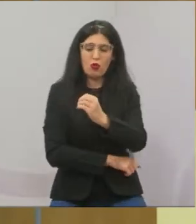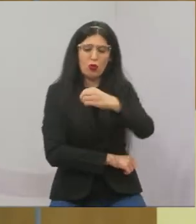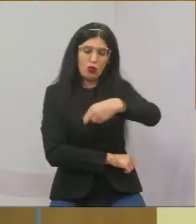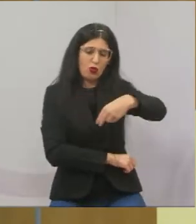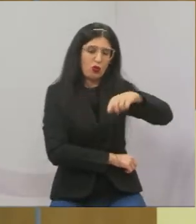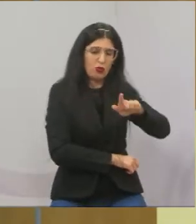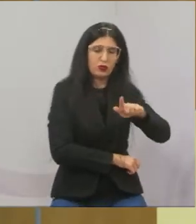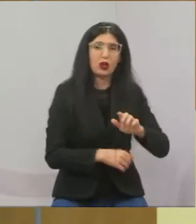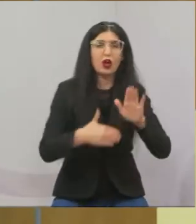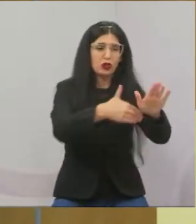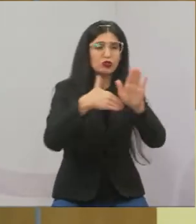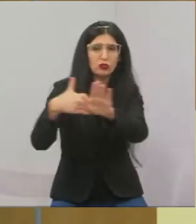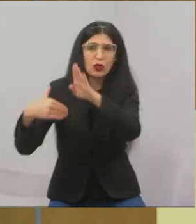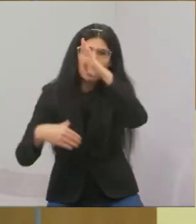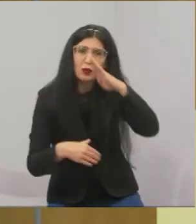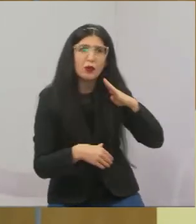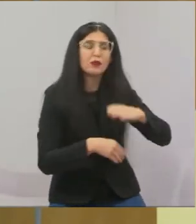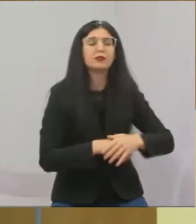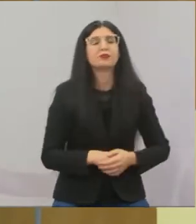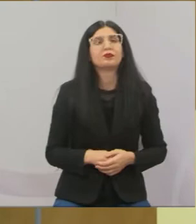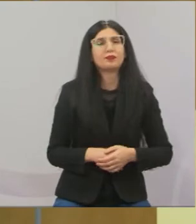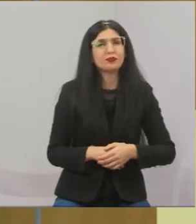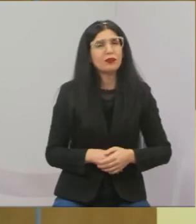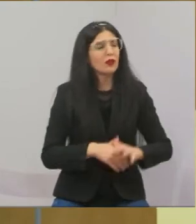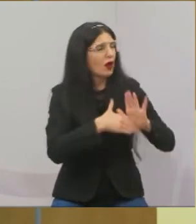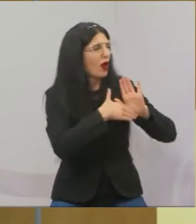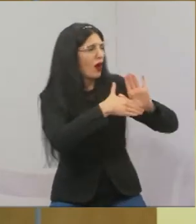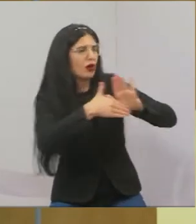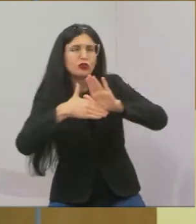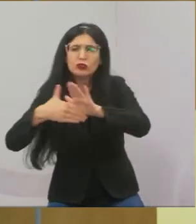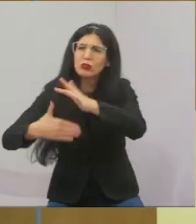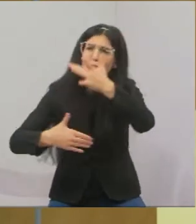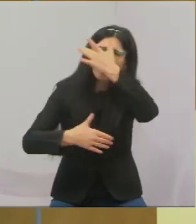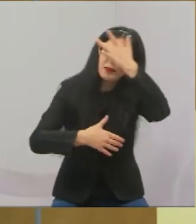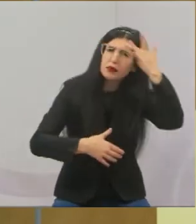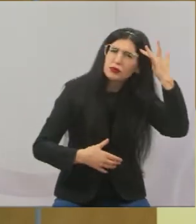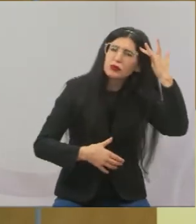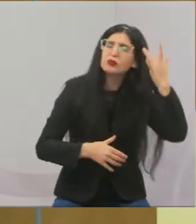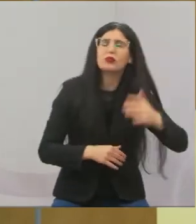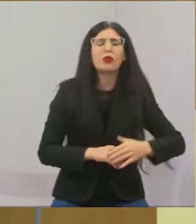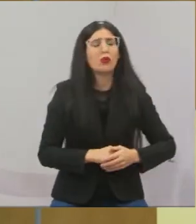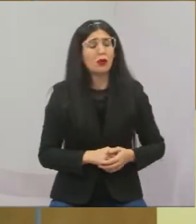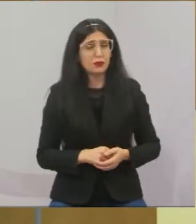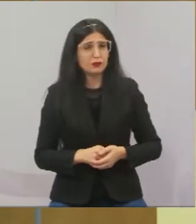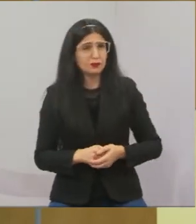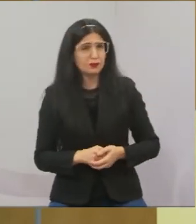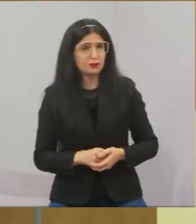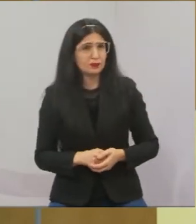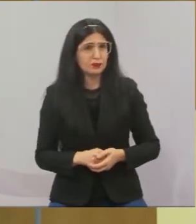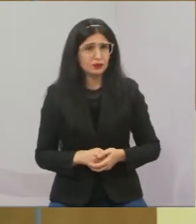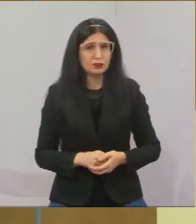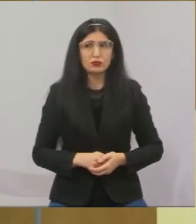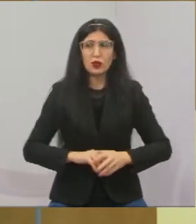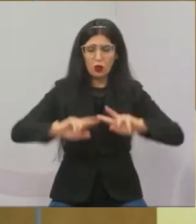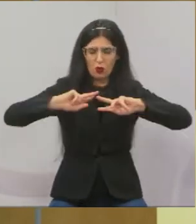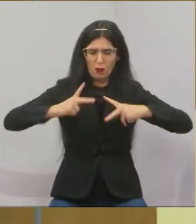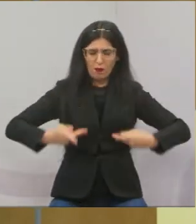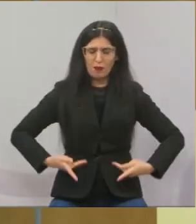preservar, resgatar e difundir ações desportivas e sociais, preservando em si o ser humano,